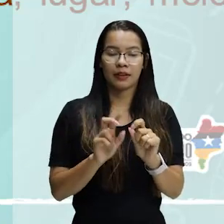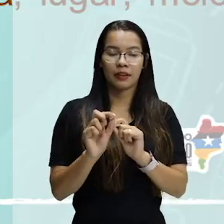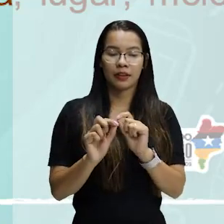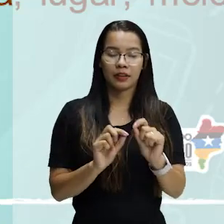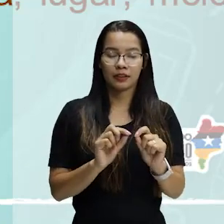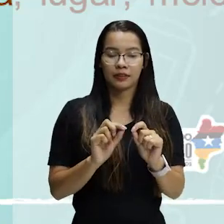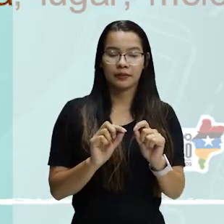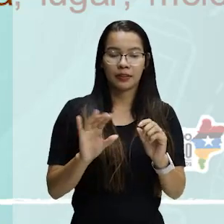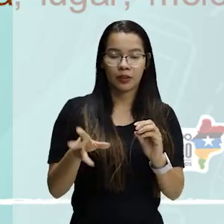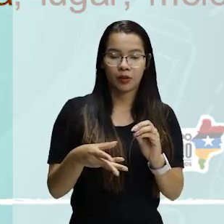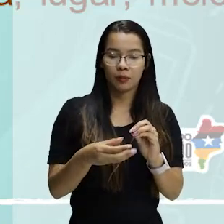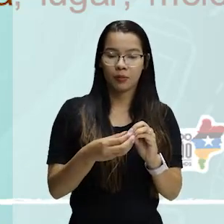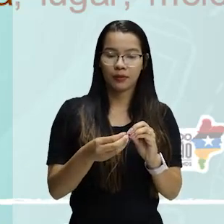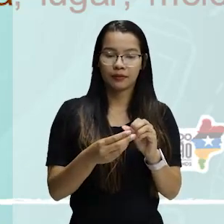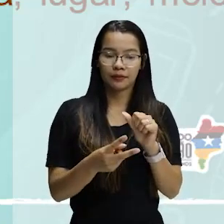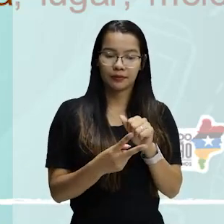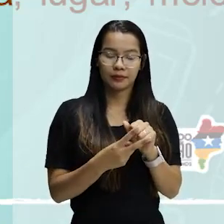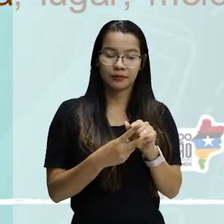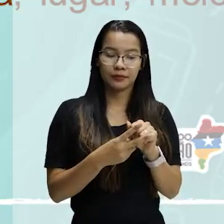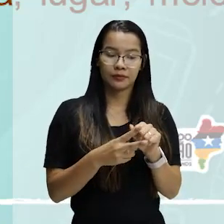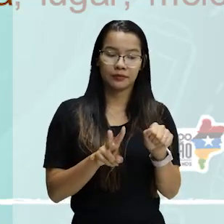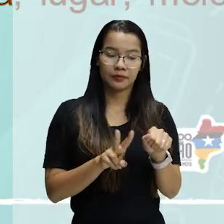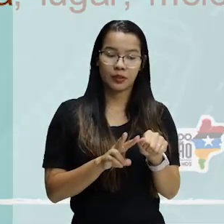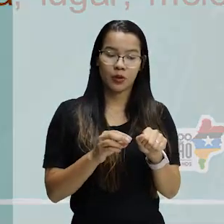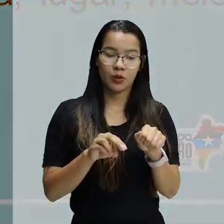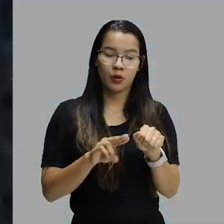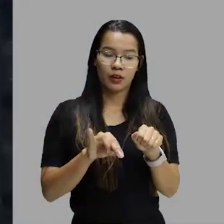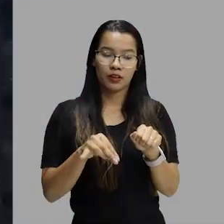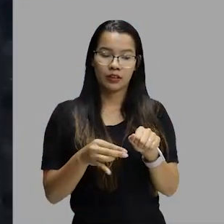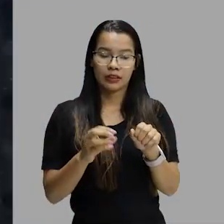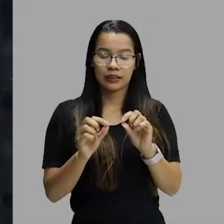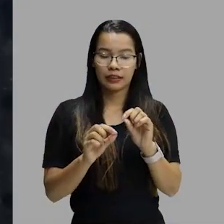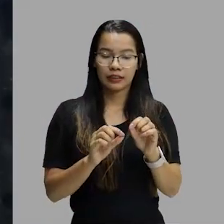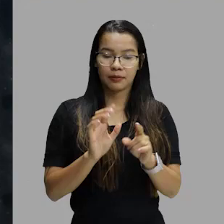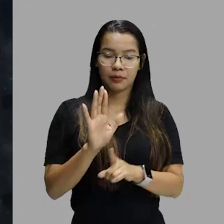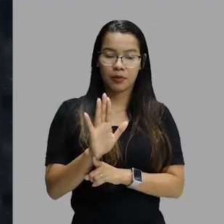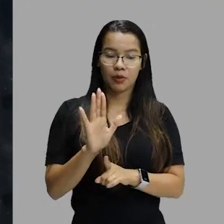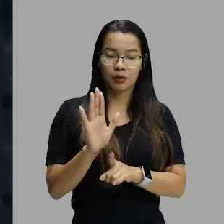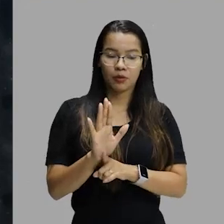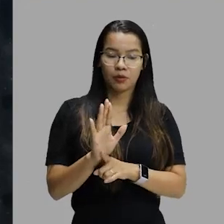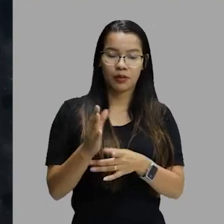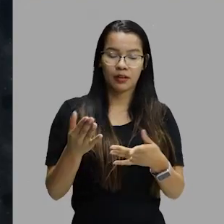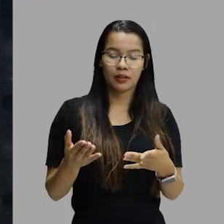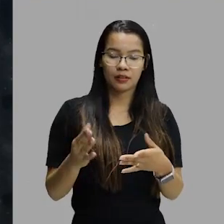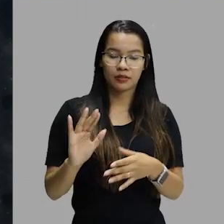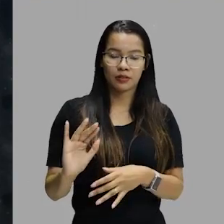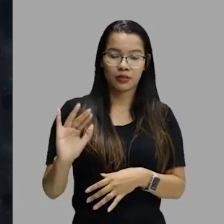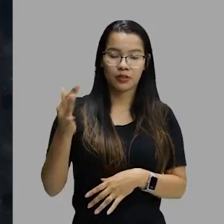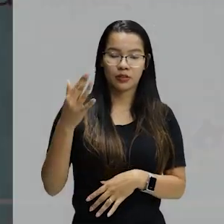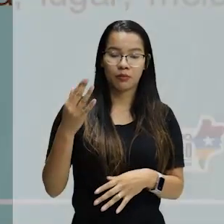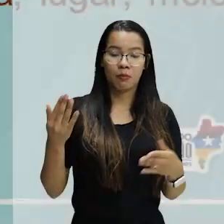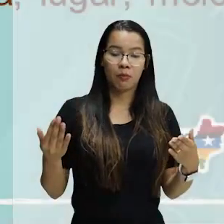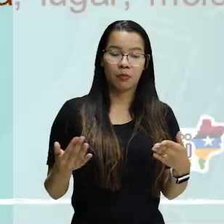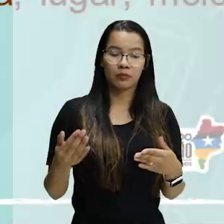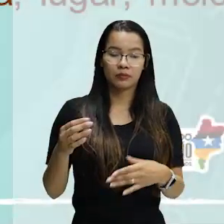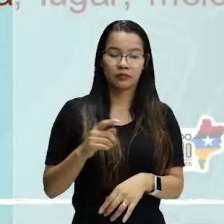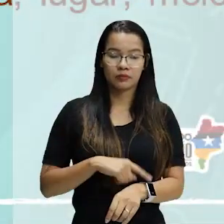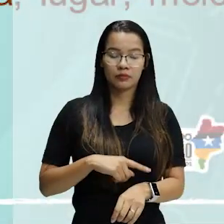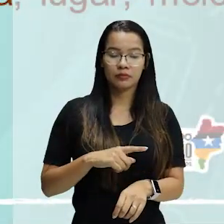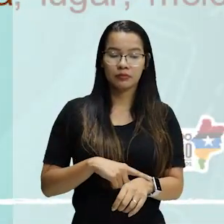complementam os verbos, advérbios ou adjetivos, indicando uma circunstância, tá? De tempo, de modo, de